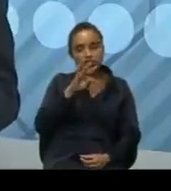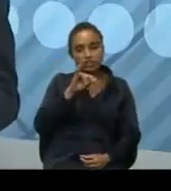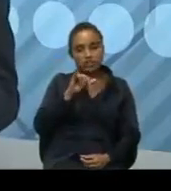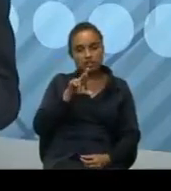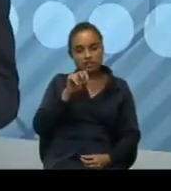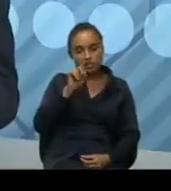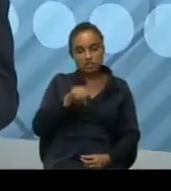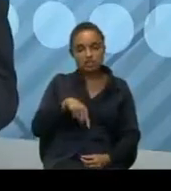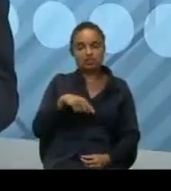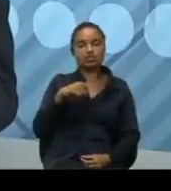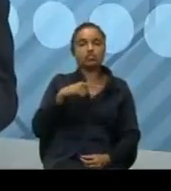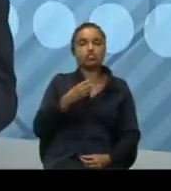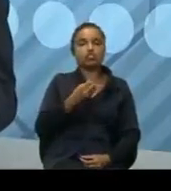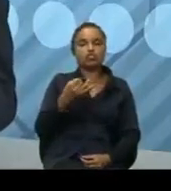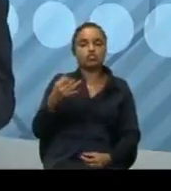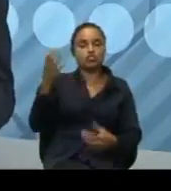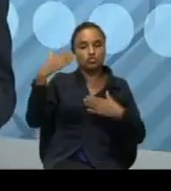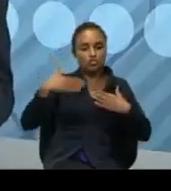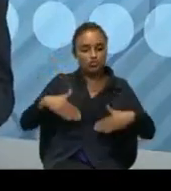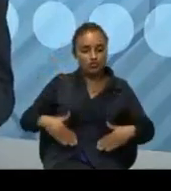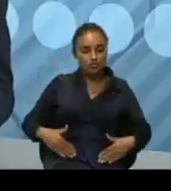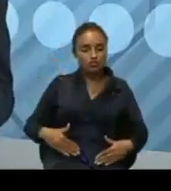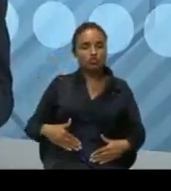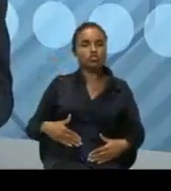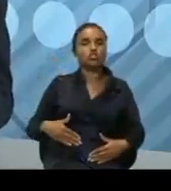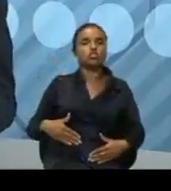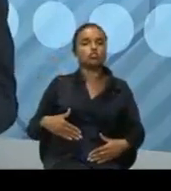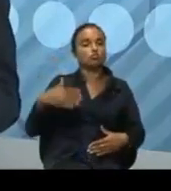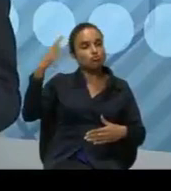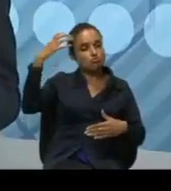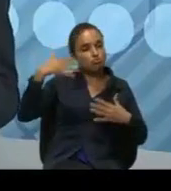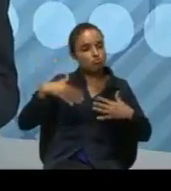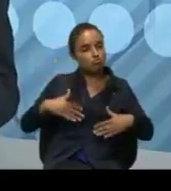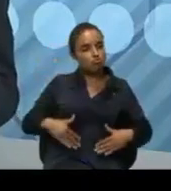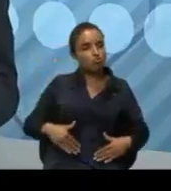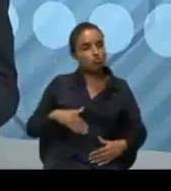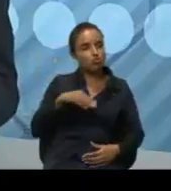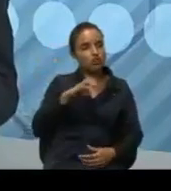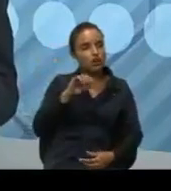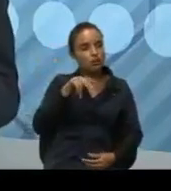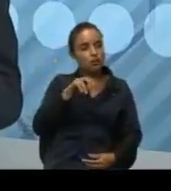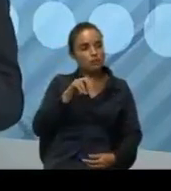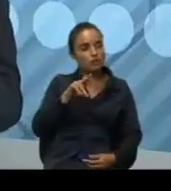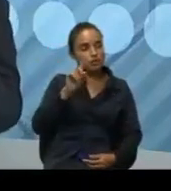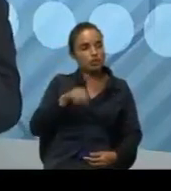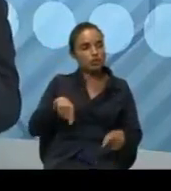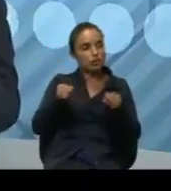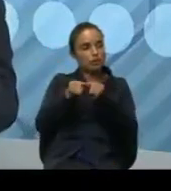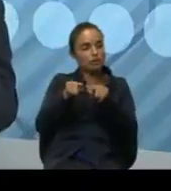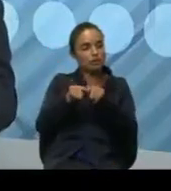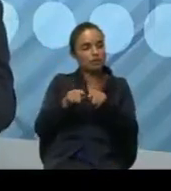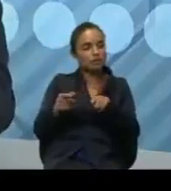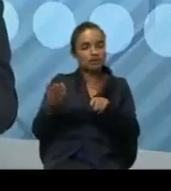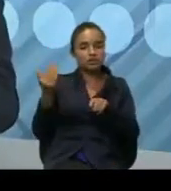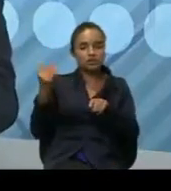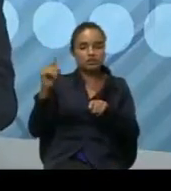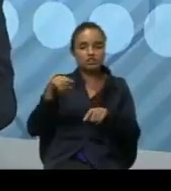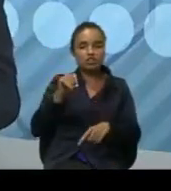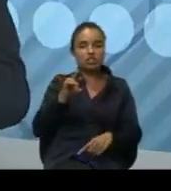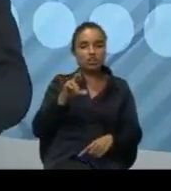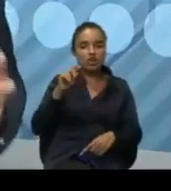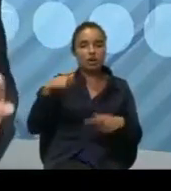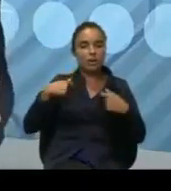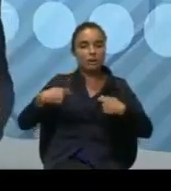de vestiário, de chuveiro, pode ser menor, tá? Outro fato também, pode ser que lá na frente da obra